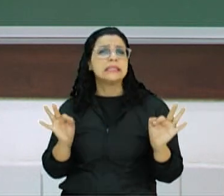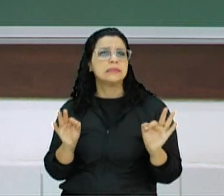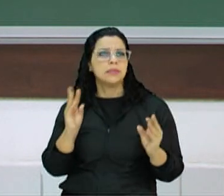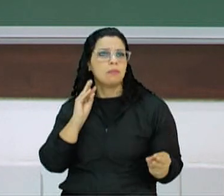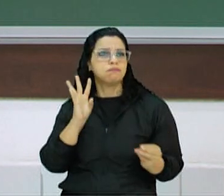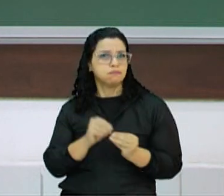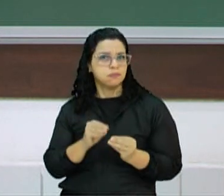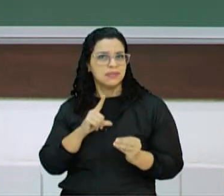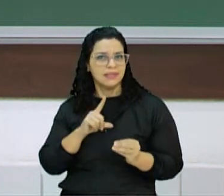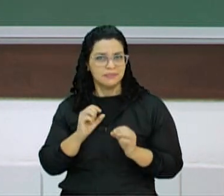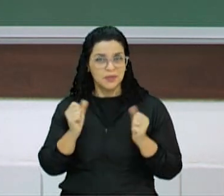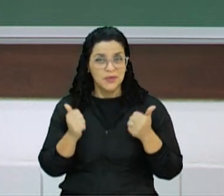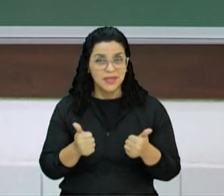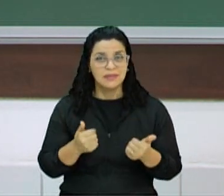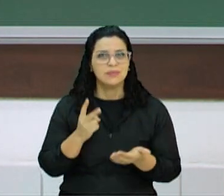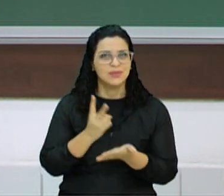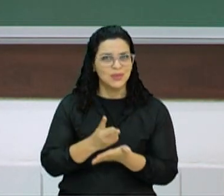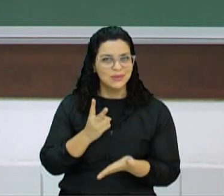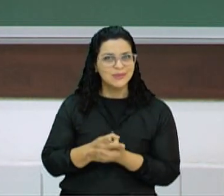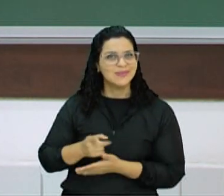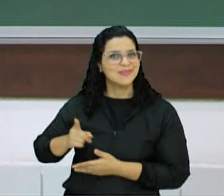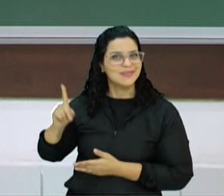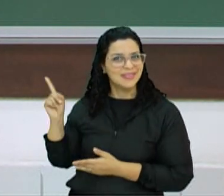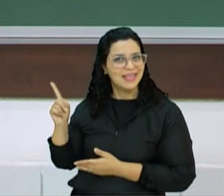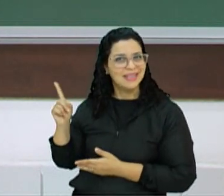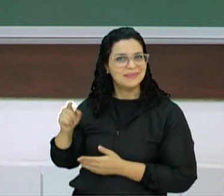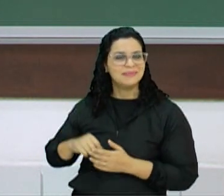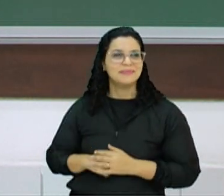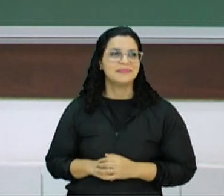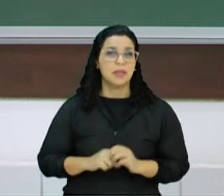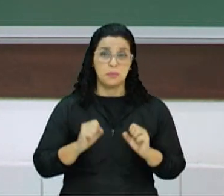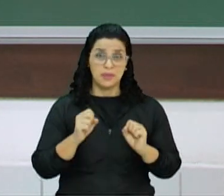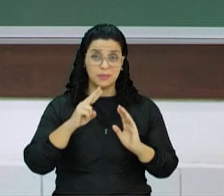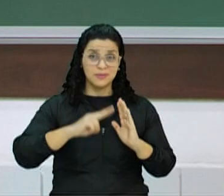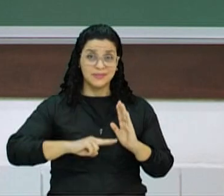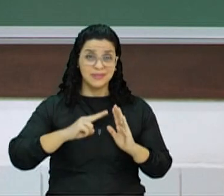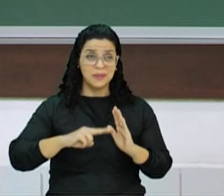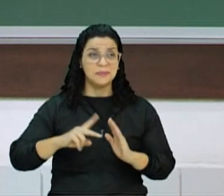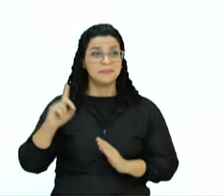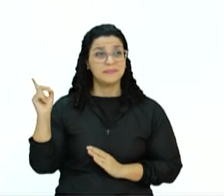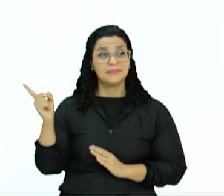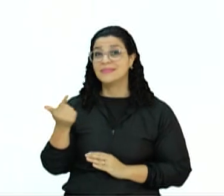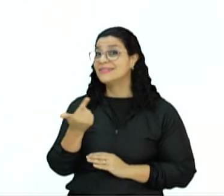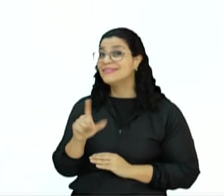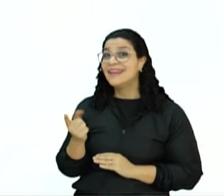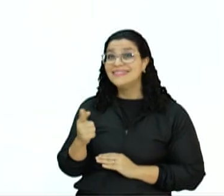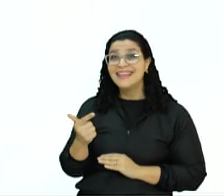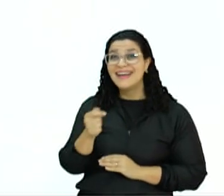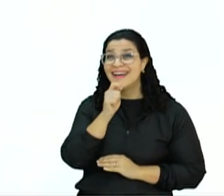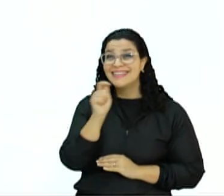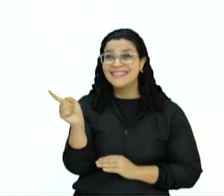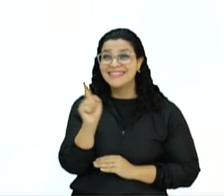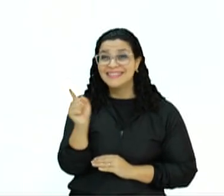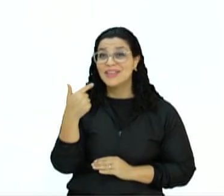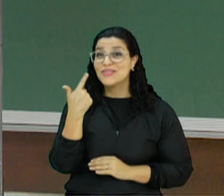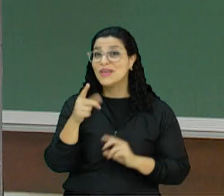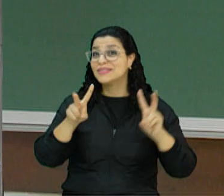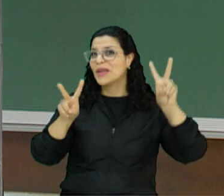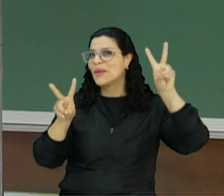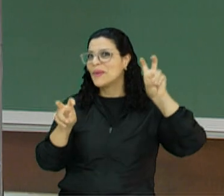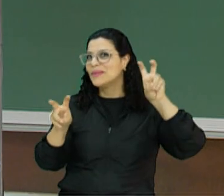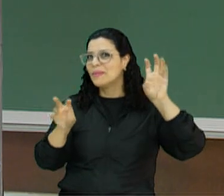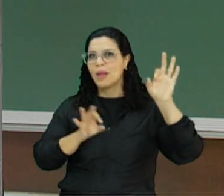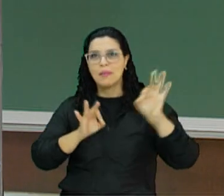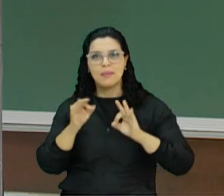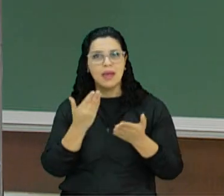conciso. Beleza? Agora sim, podemos começar nosso conto? Podemos, né? Não podemos ainda. Temos uma frase. Eu que